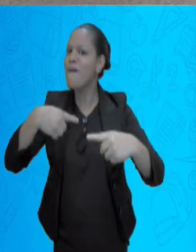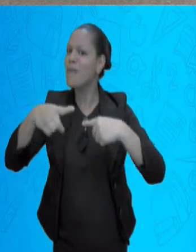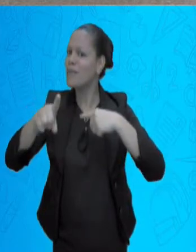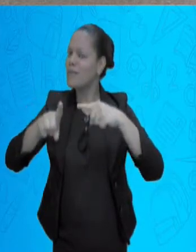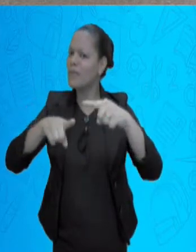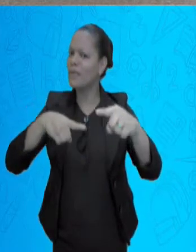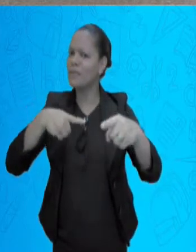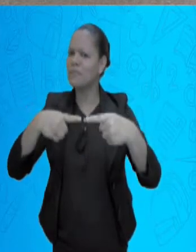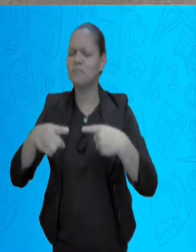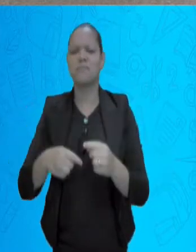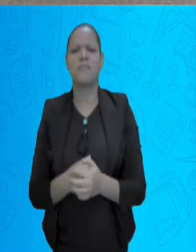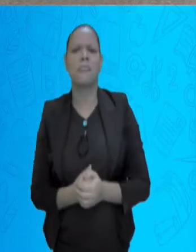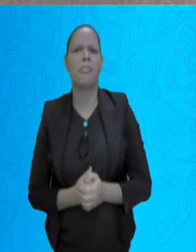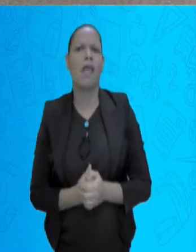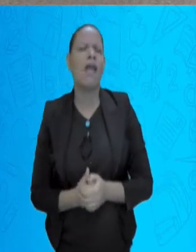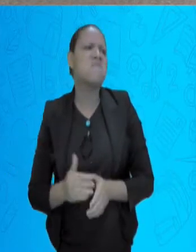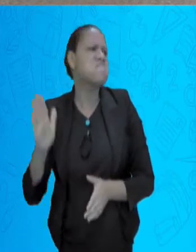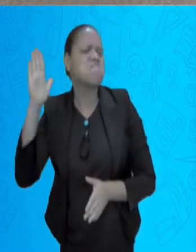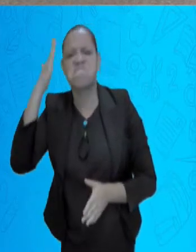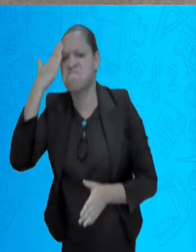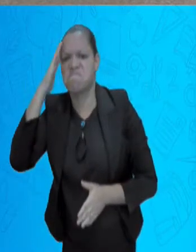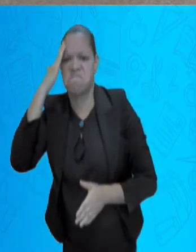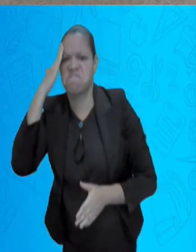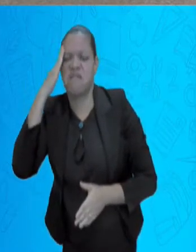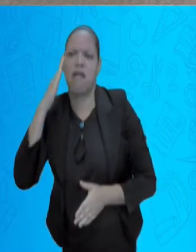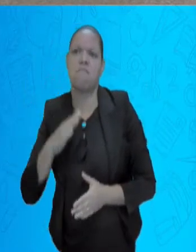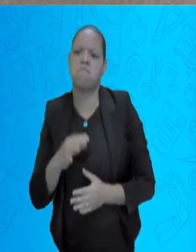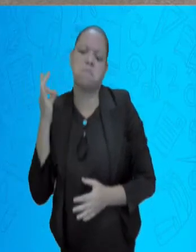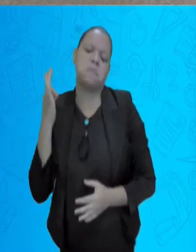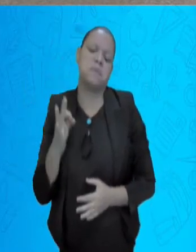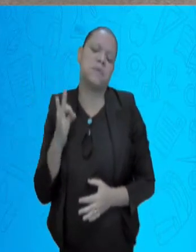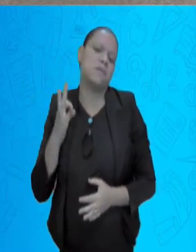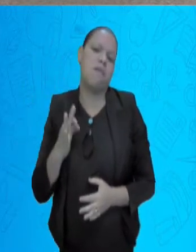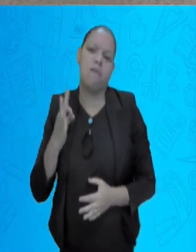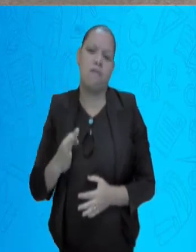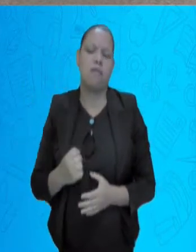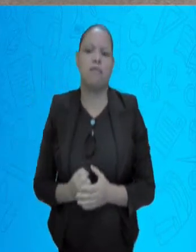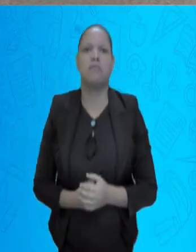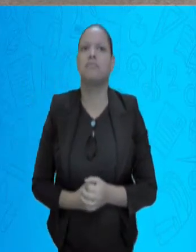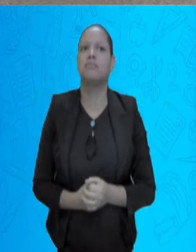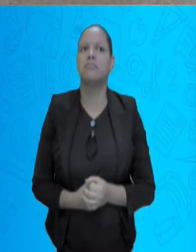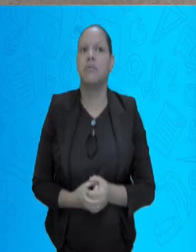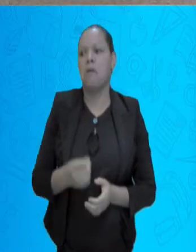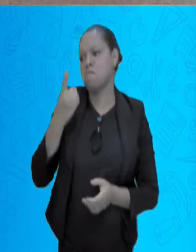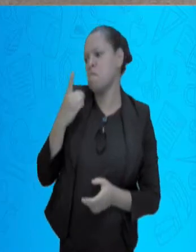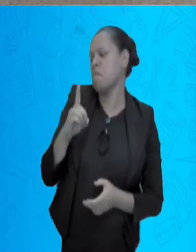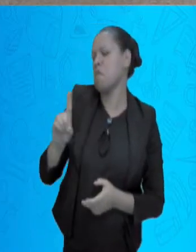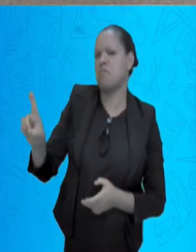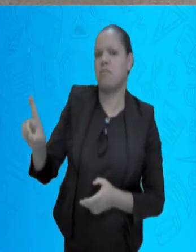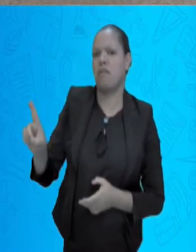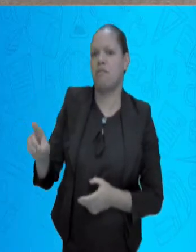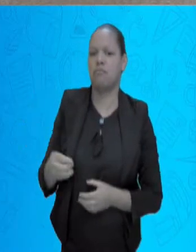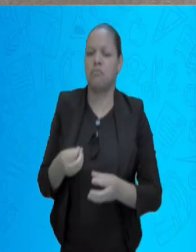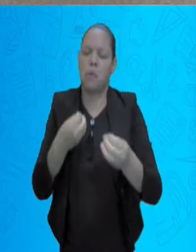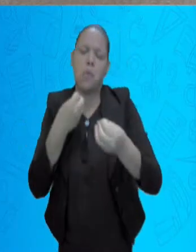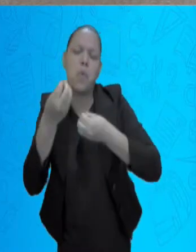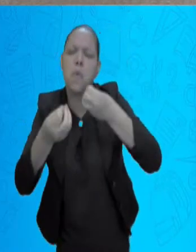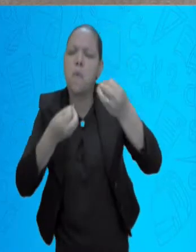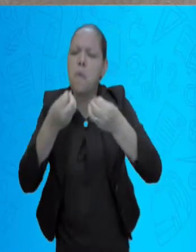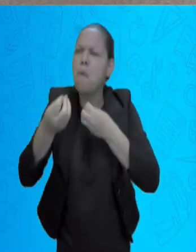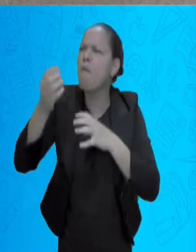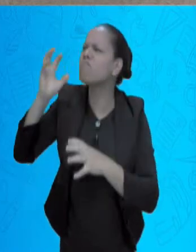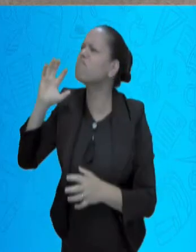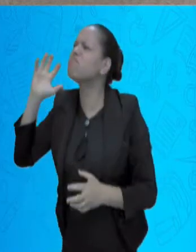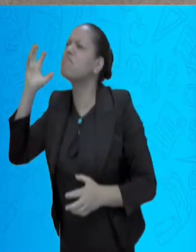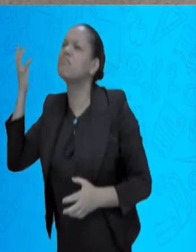ao certo uma data, quando foi esse momento, mas se sabe que